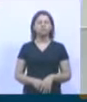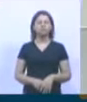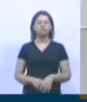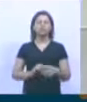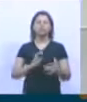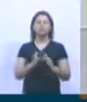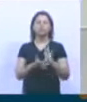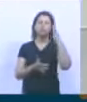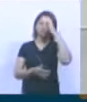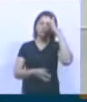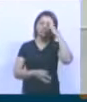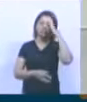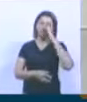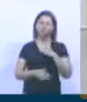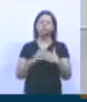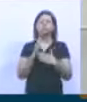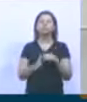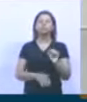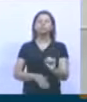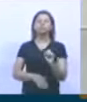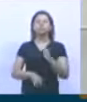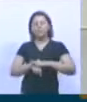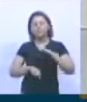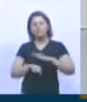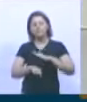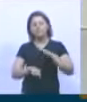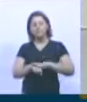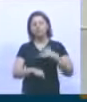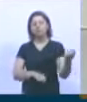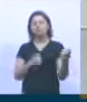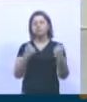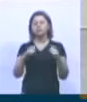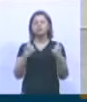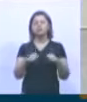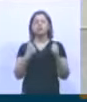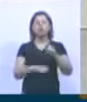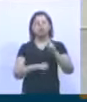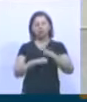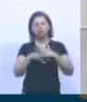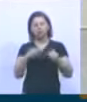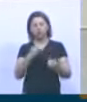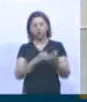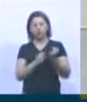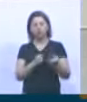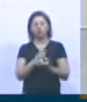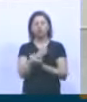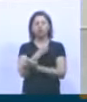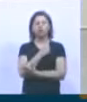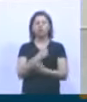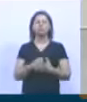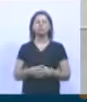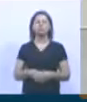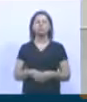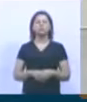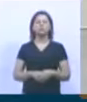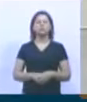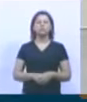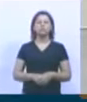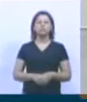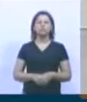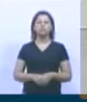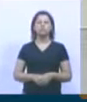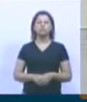Jesus sabia de que mais do que qualquer coisa, o que ele precisava era de cura emocional. The healing of